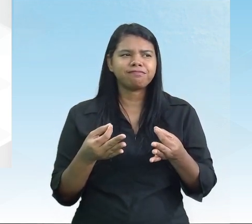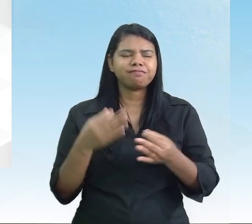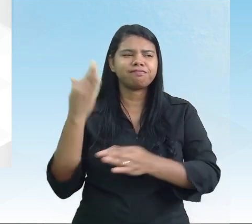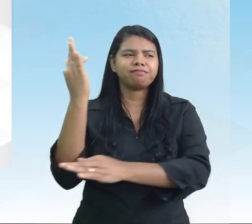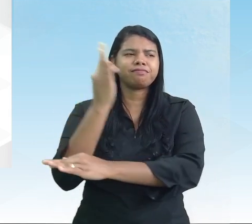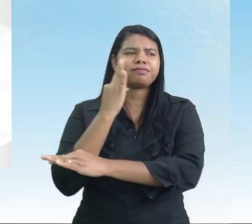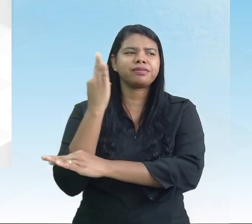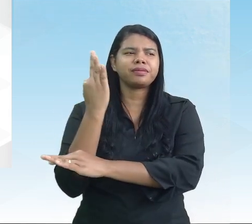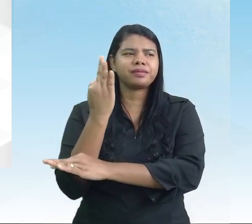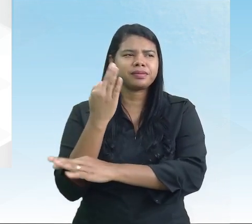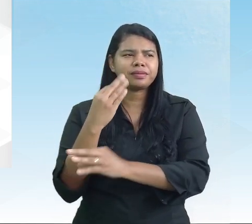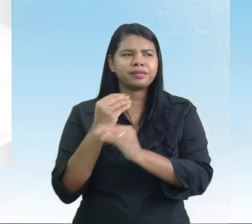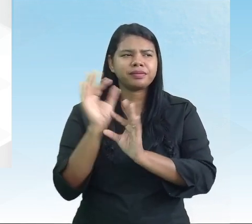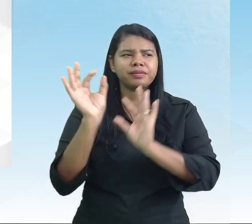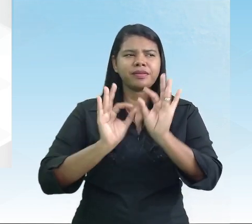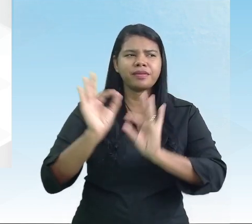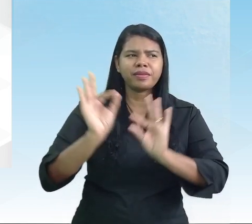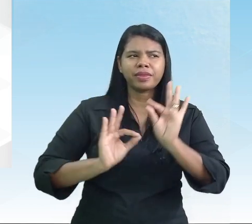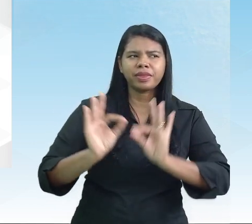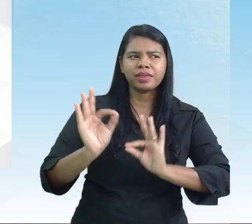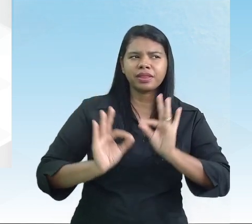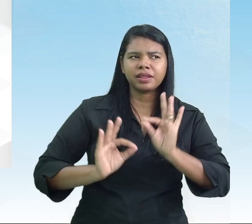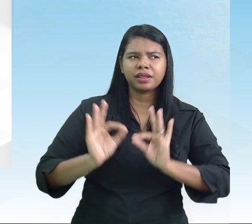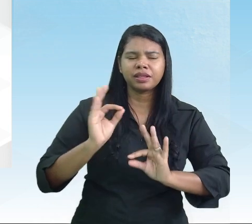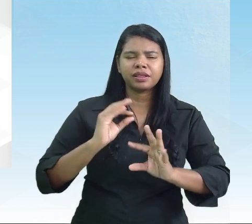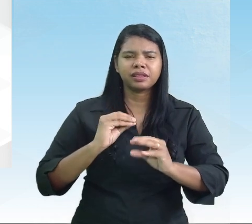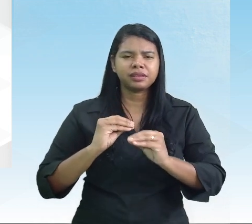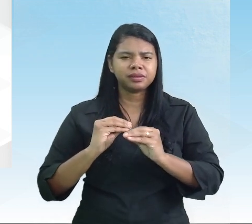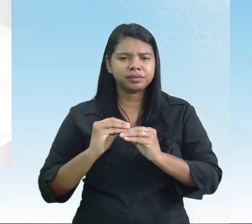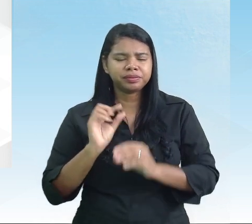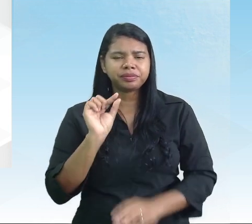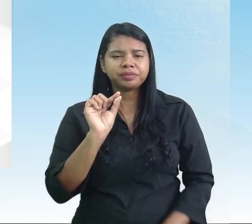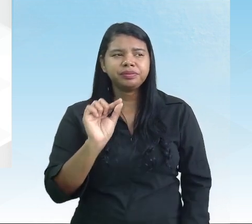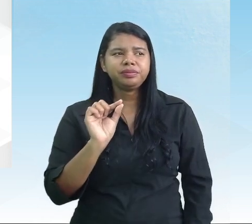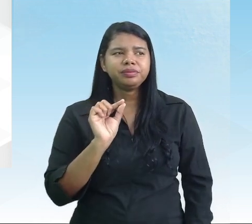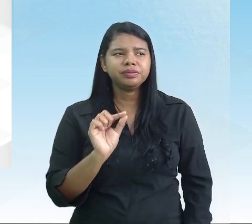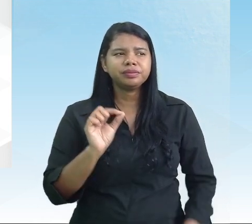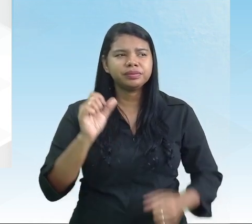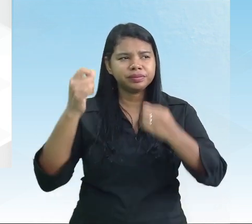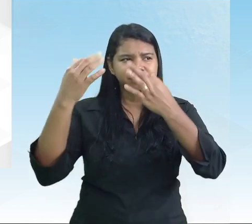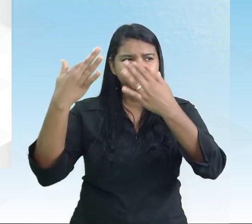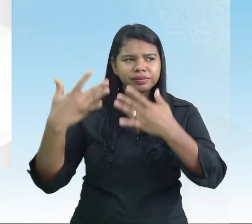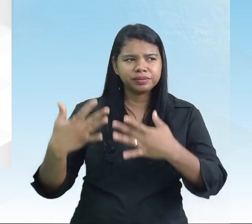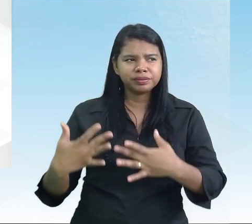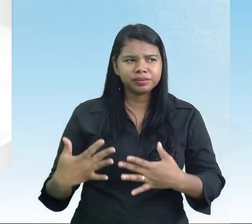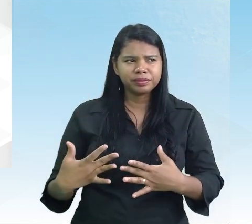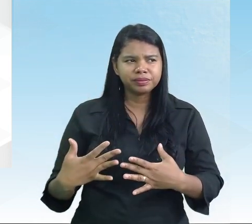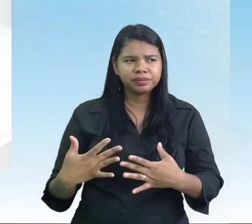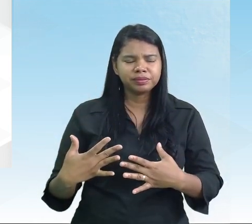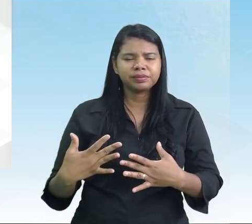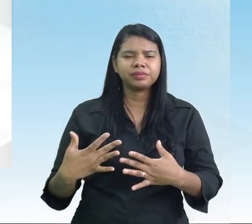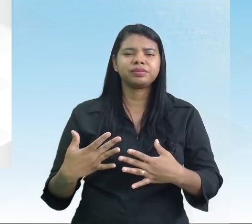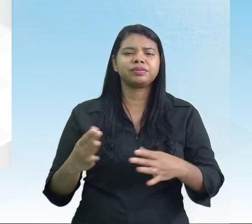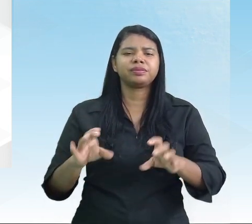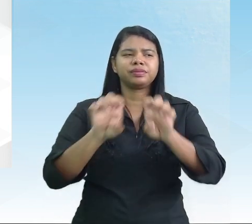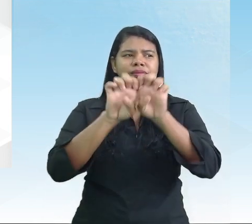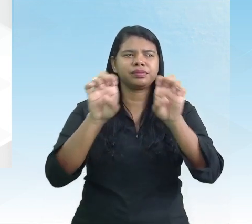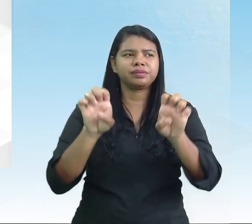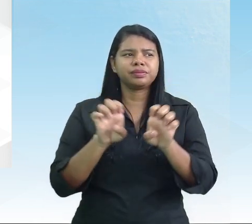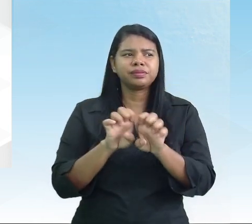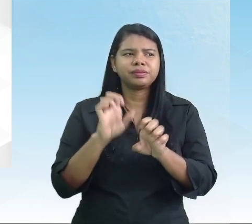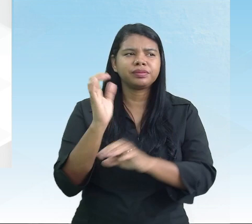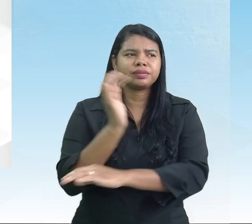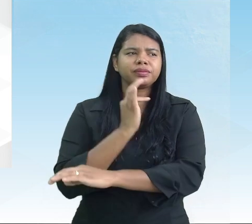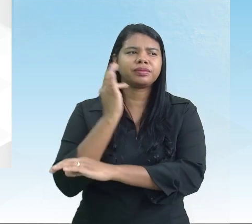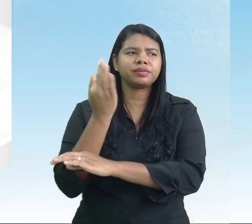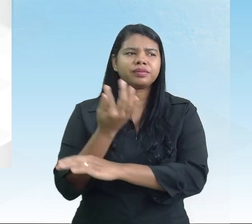Baseada, de forma organizada, de forma o quê? Bem estruturada na